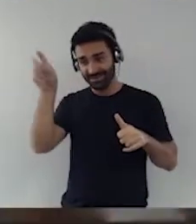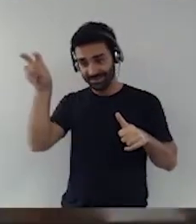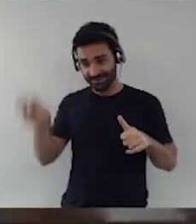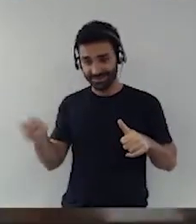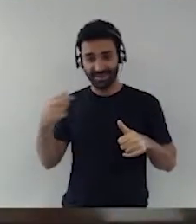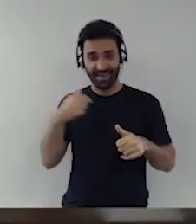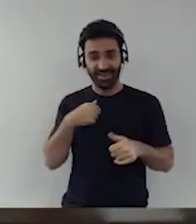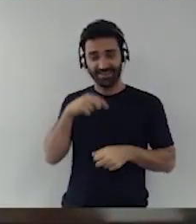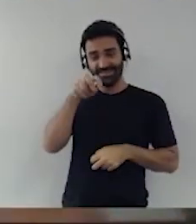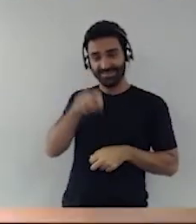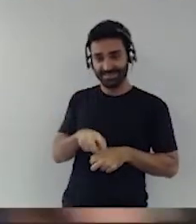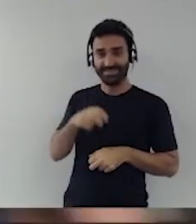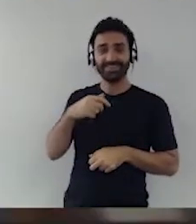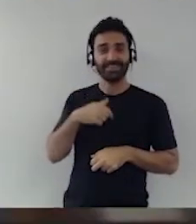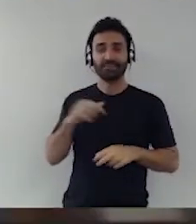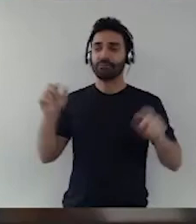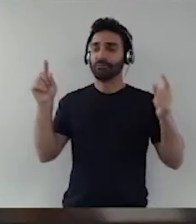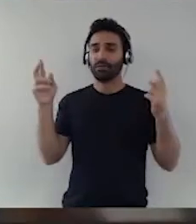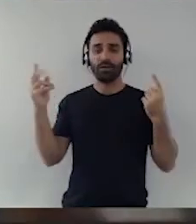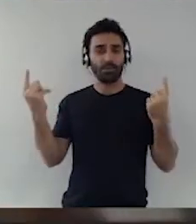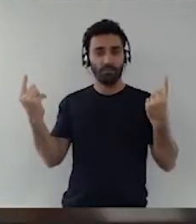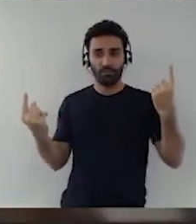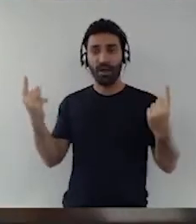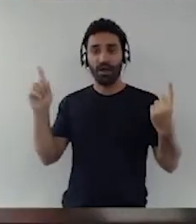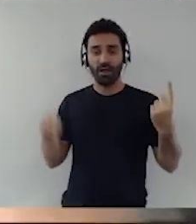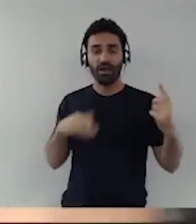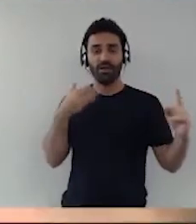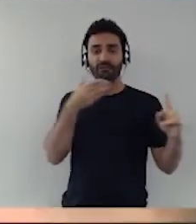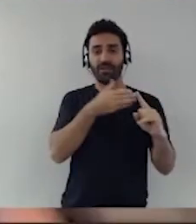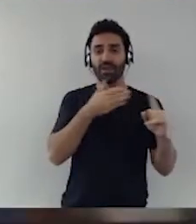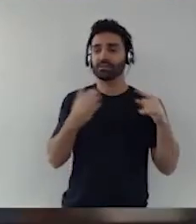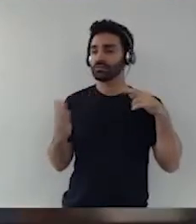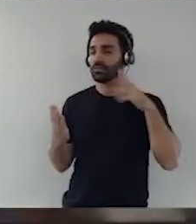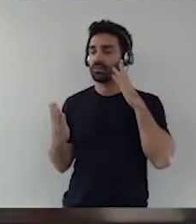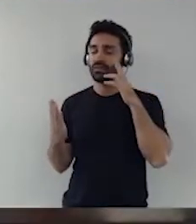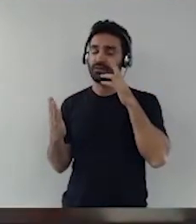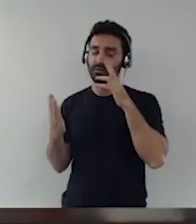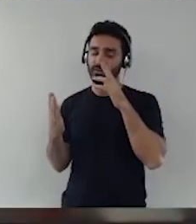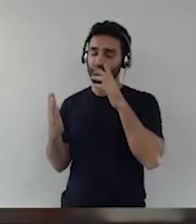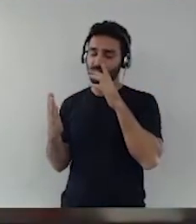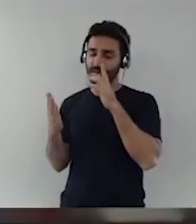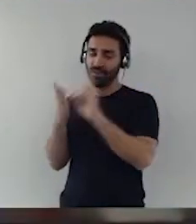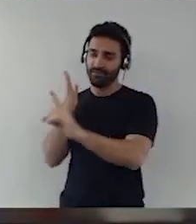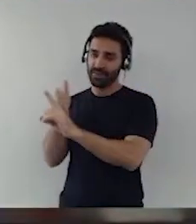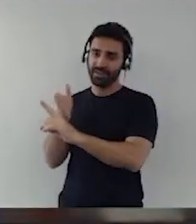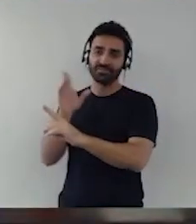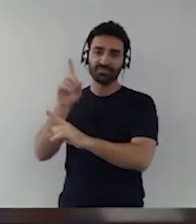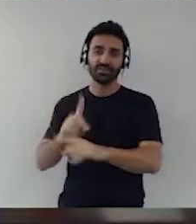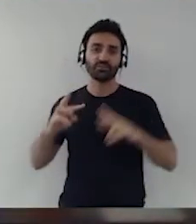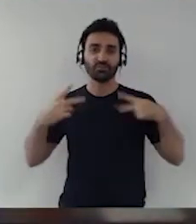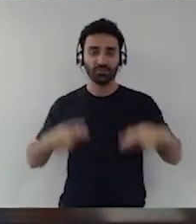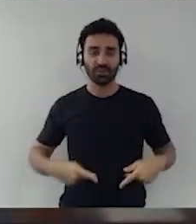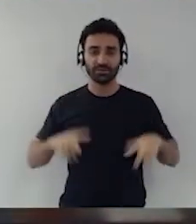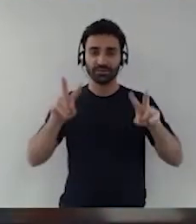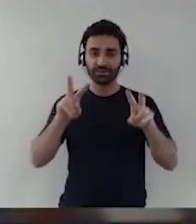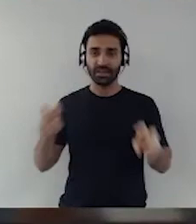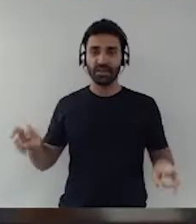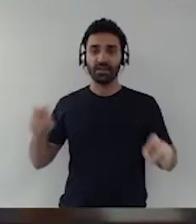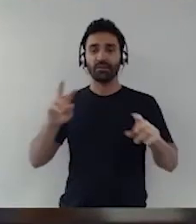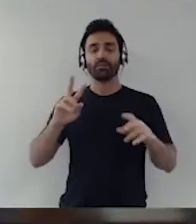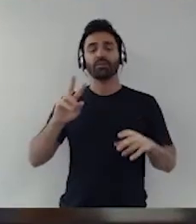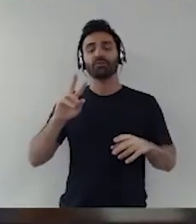referências na área do direito, na área dos direitos humanos, no tema da justiça de transição, no tema da igualdade de